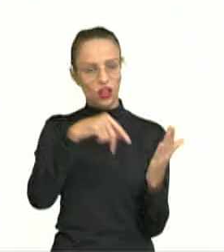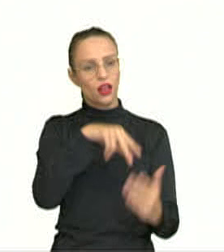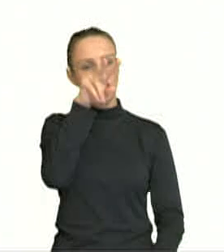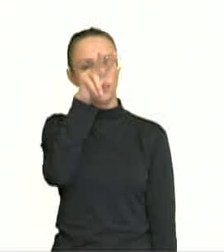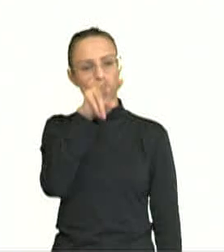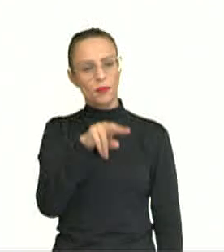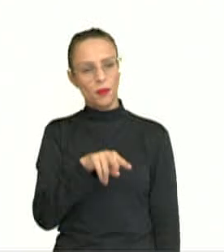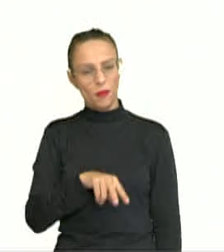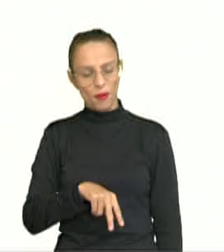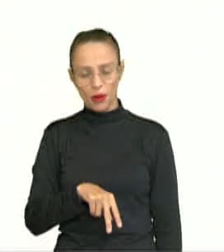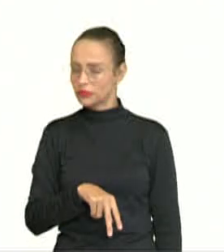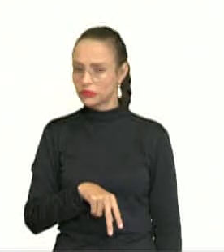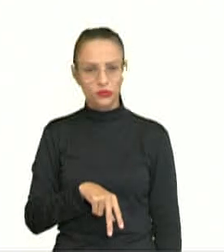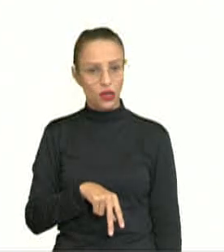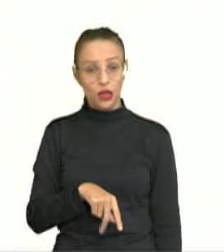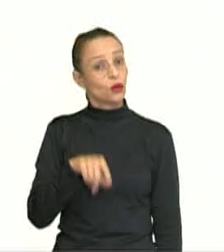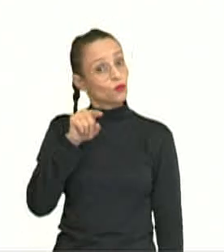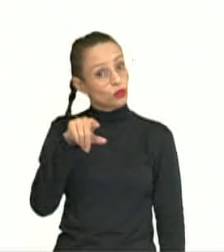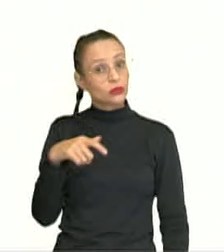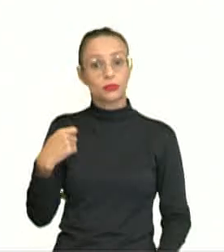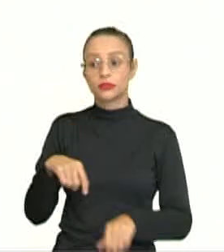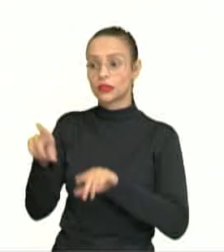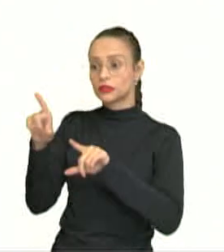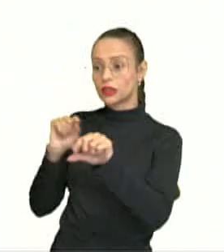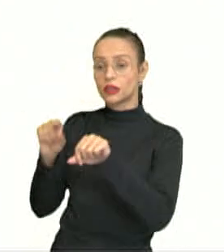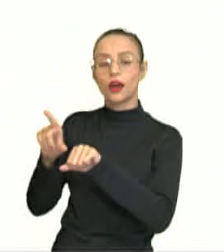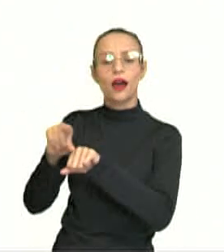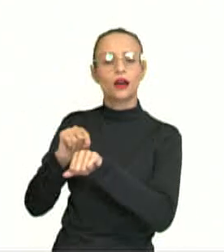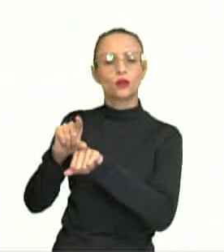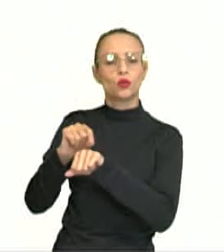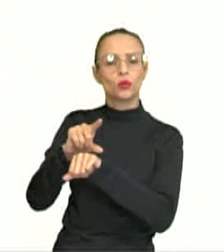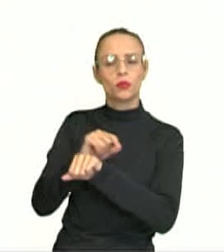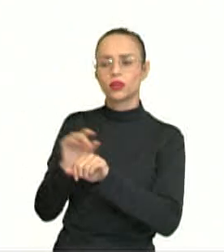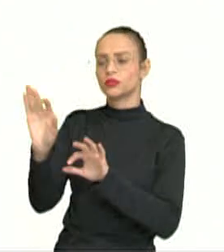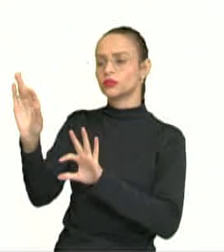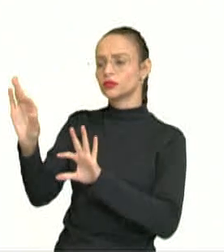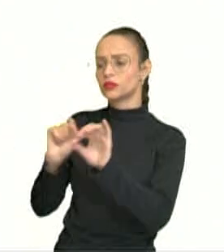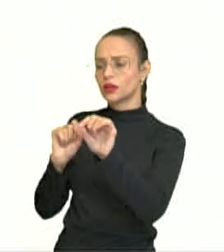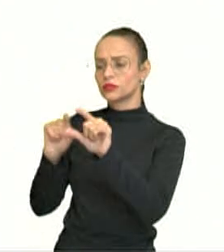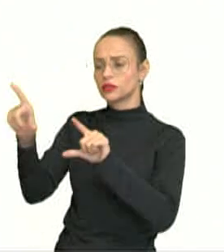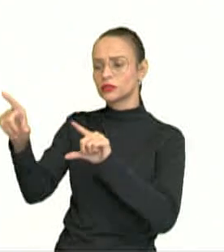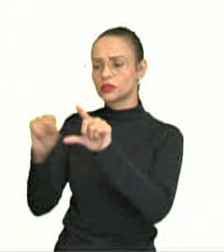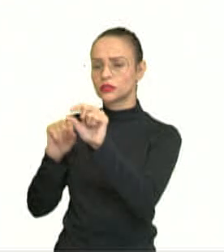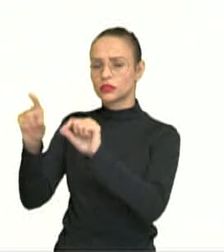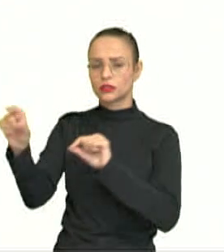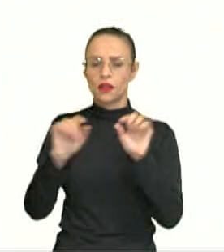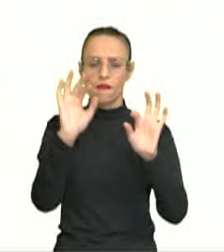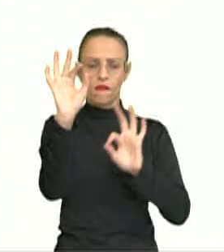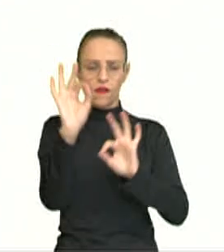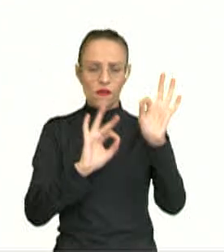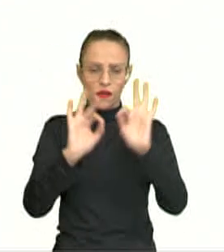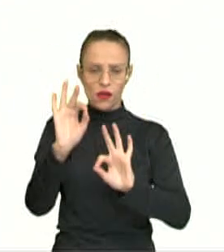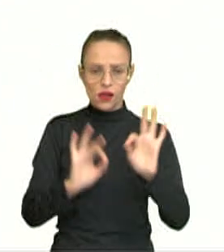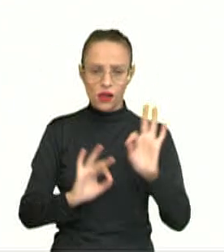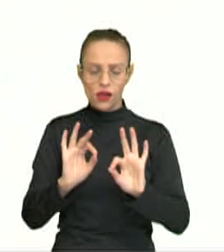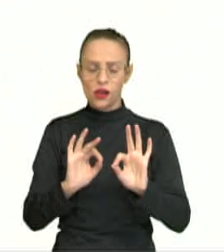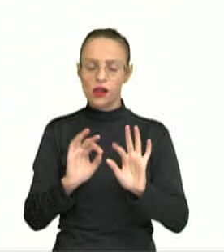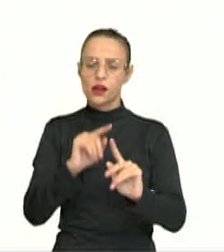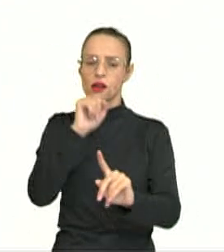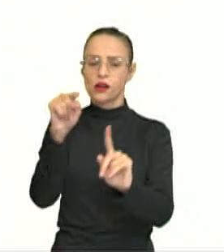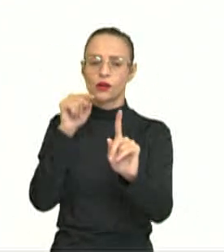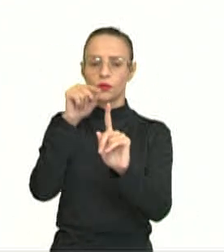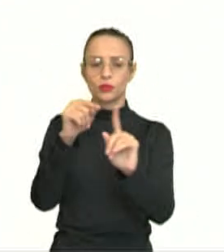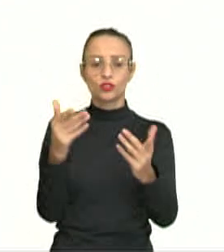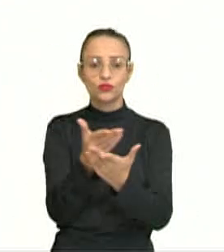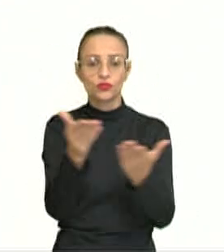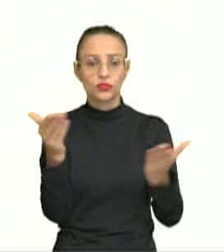precisa selecionar esses argumentos, você precisa organizar, arrumar a linguagem, ajeitar a linguagem para que o público